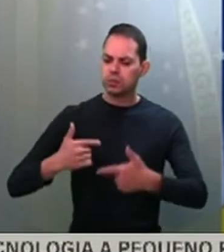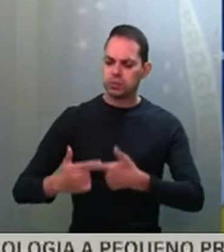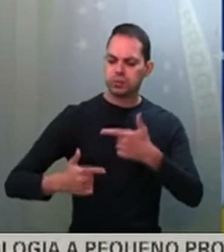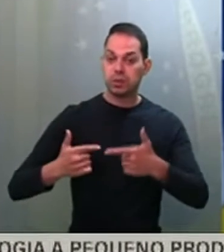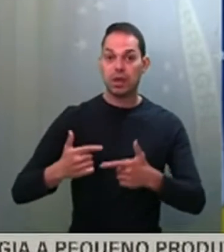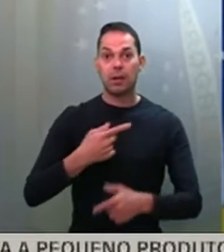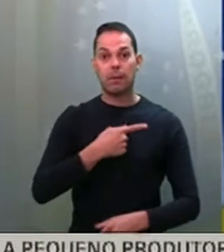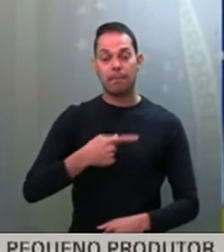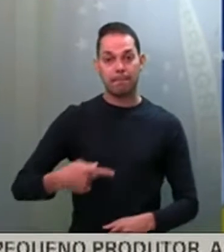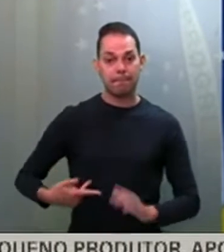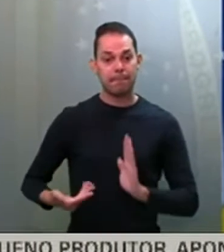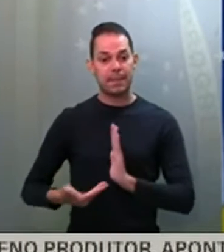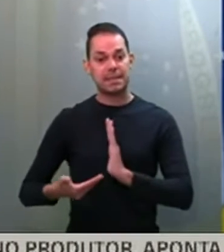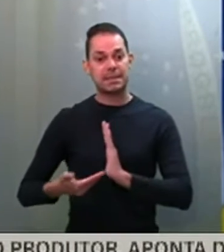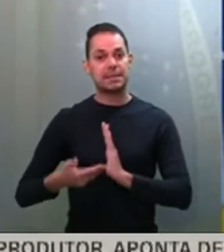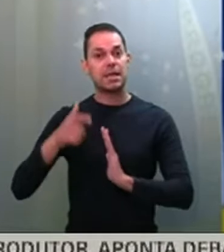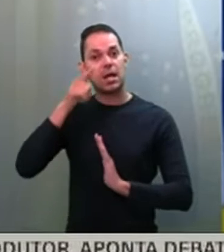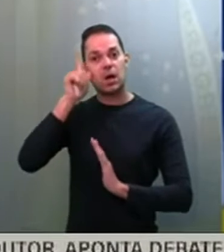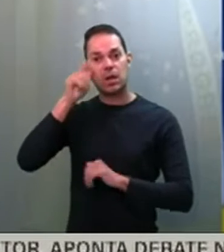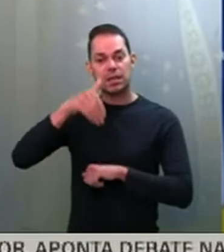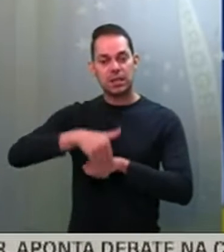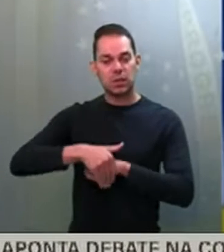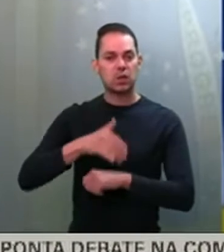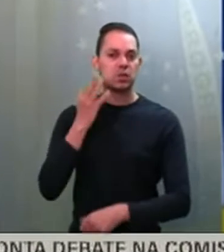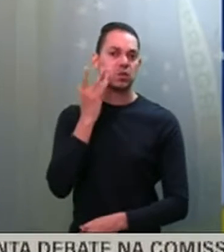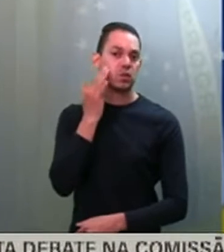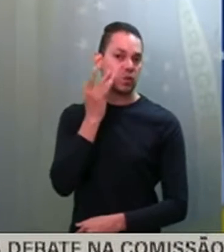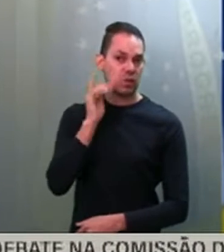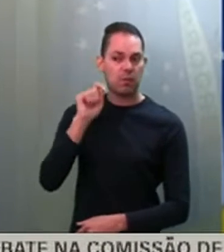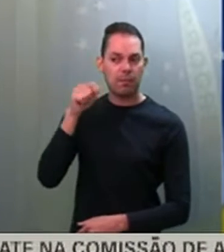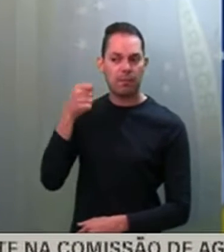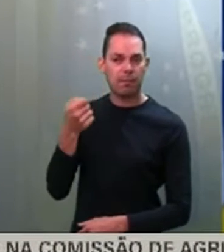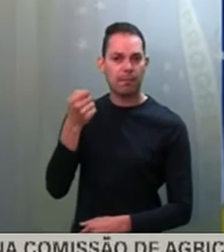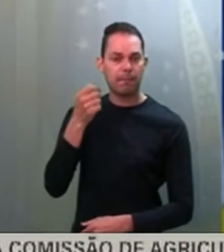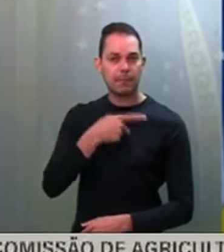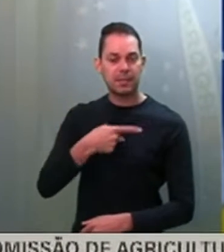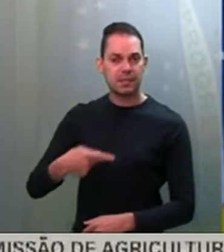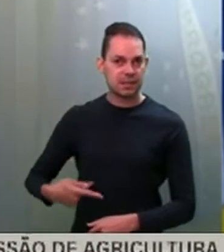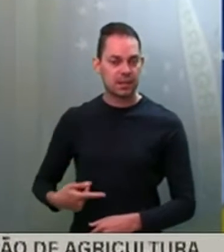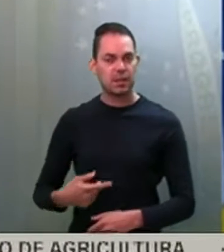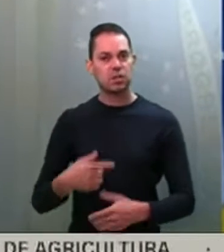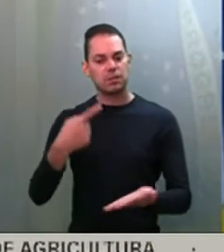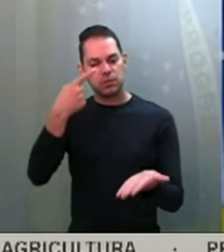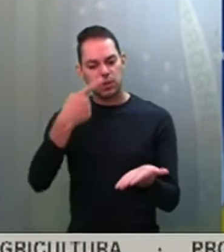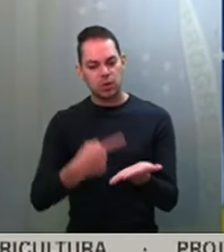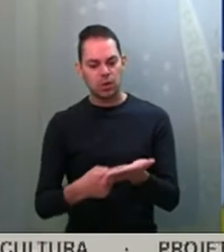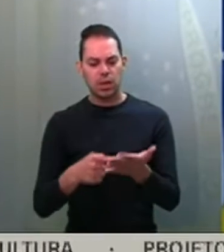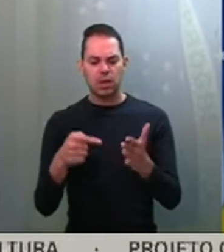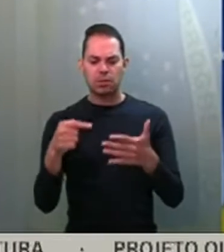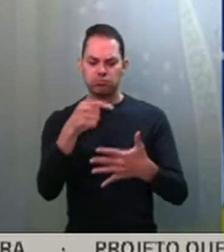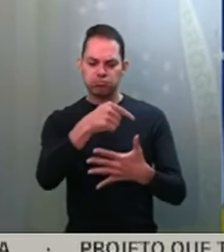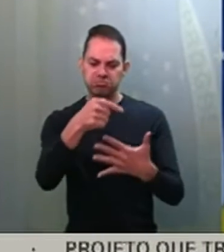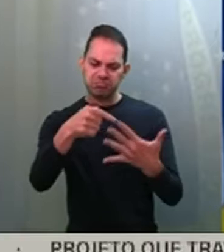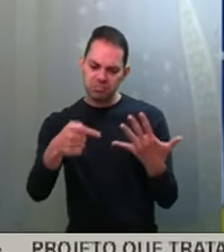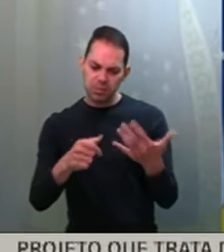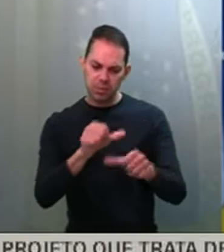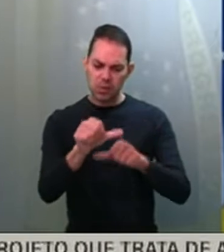o presidente da Câmara ontem à noite Artur Lira para pavimentar a confirmação dos pontos alterados